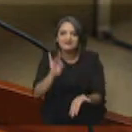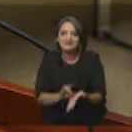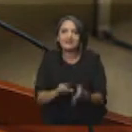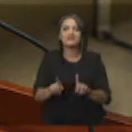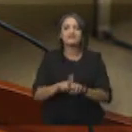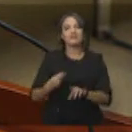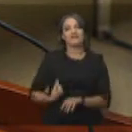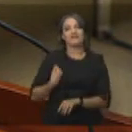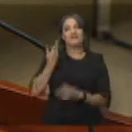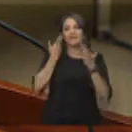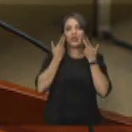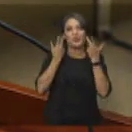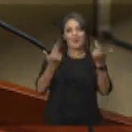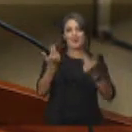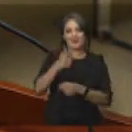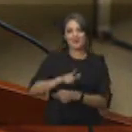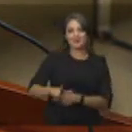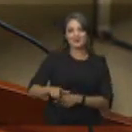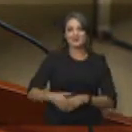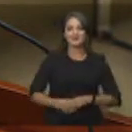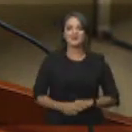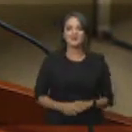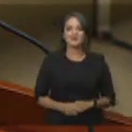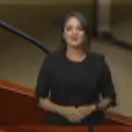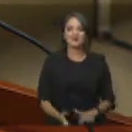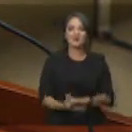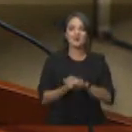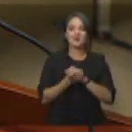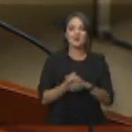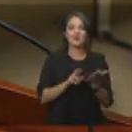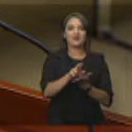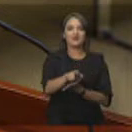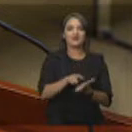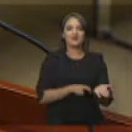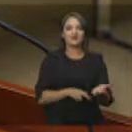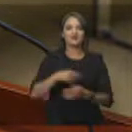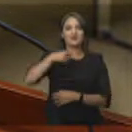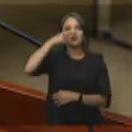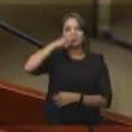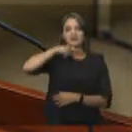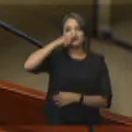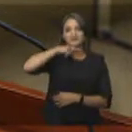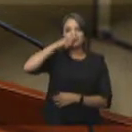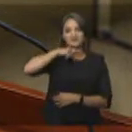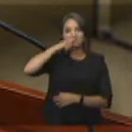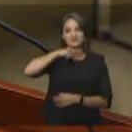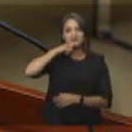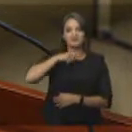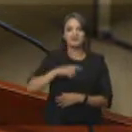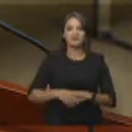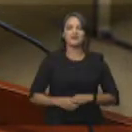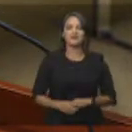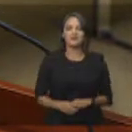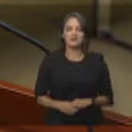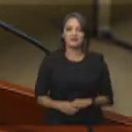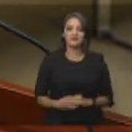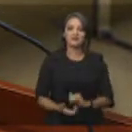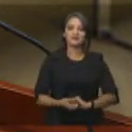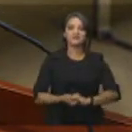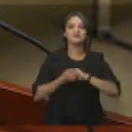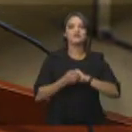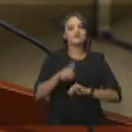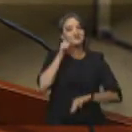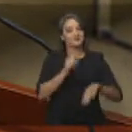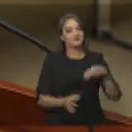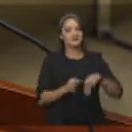normalidade novamente, ministro. Cumprimento o ministro relator, ministro Gilmar Mendes, cumprimento as excelentíssimas ministras Carmen Lúcia e